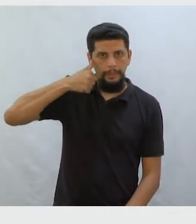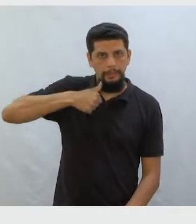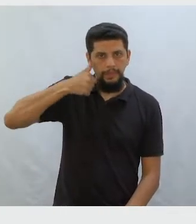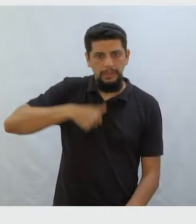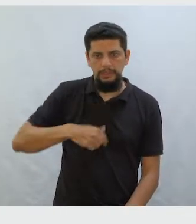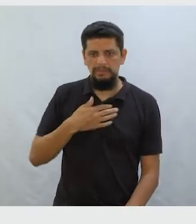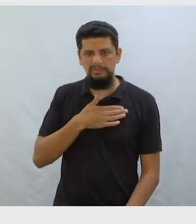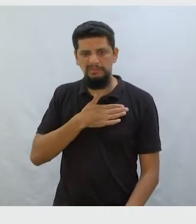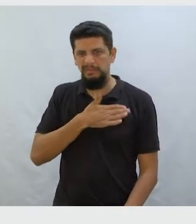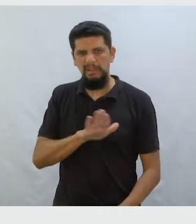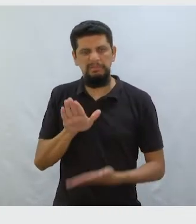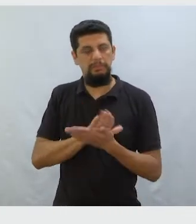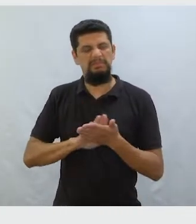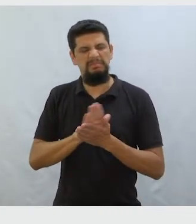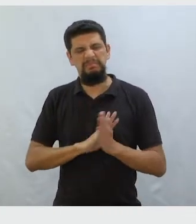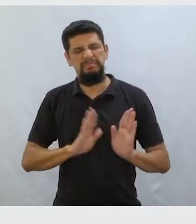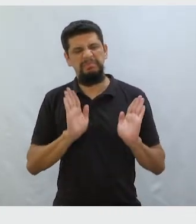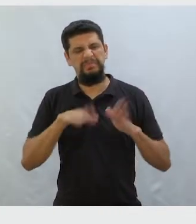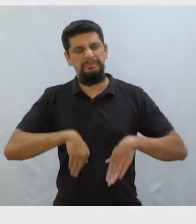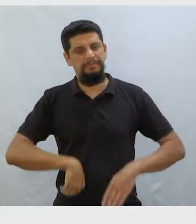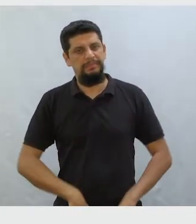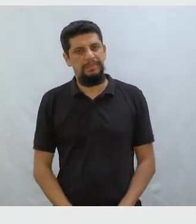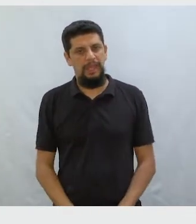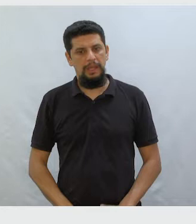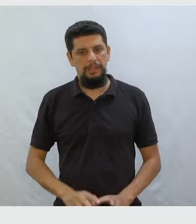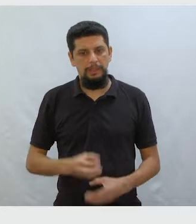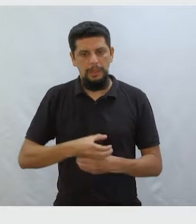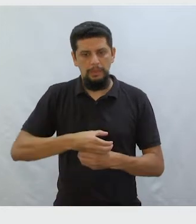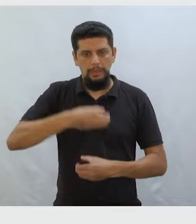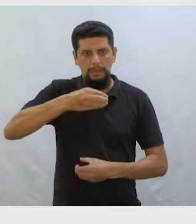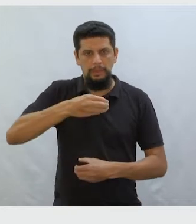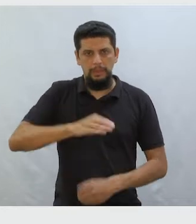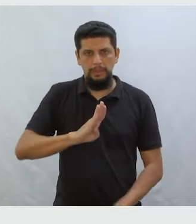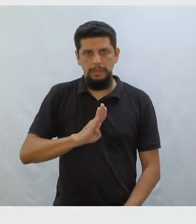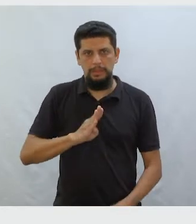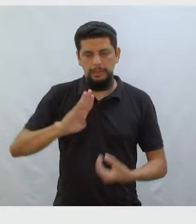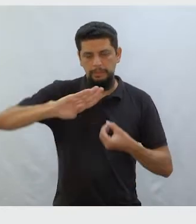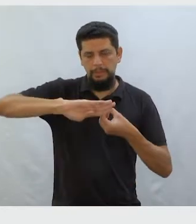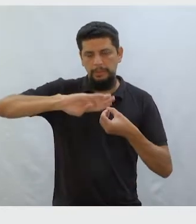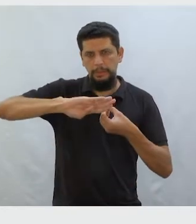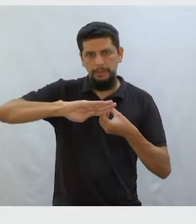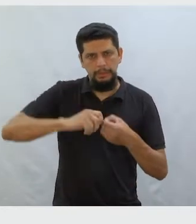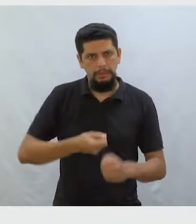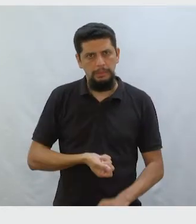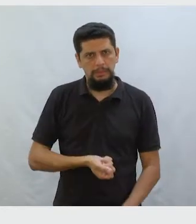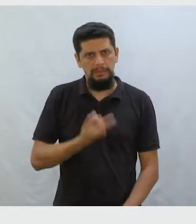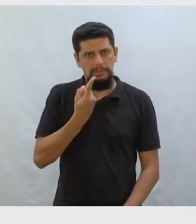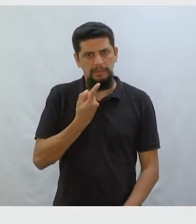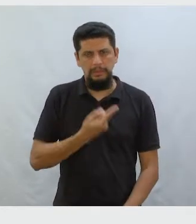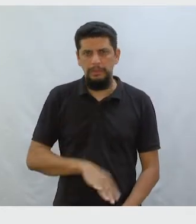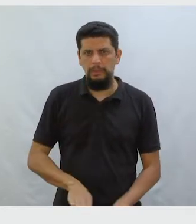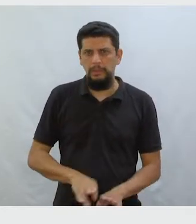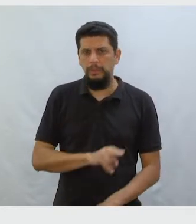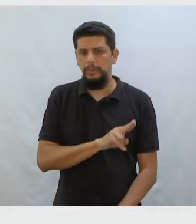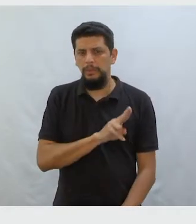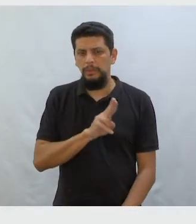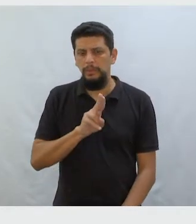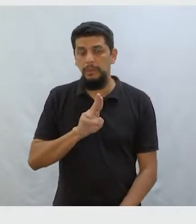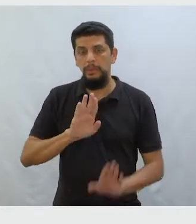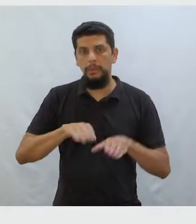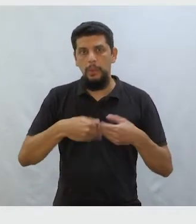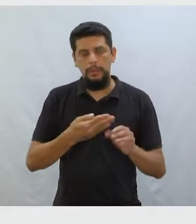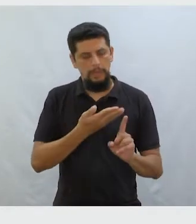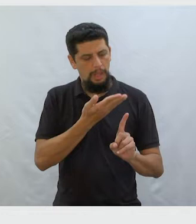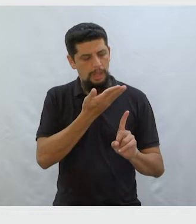menina que não gostava de nada tor da Torre de Babel e uma muito engraçada que se chamavam